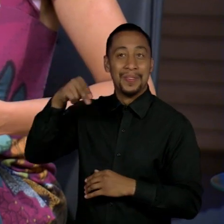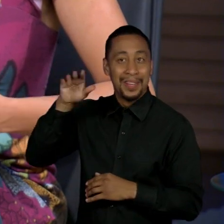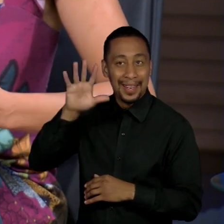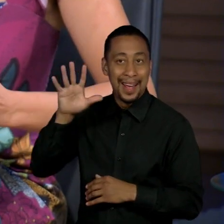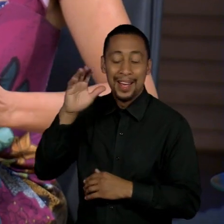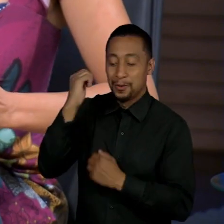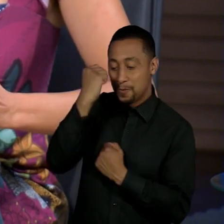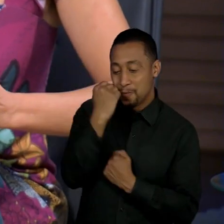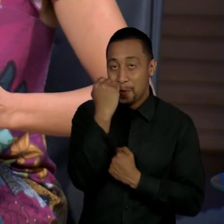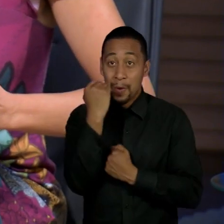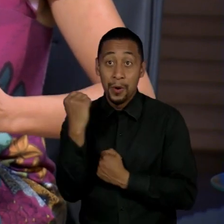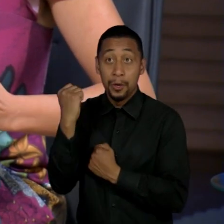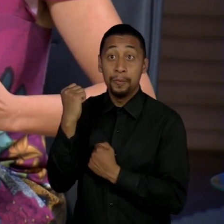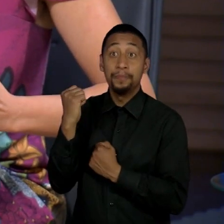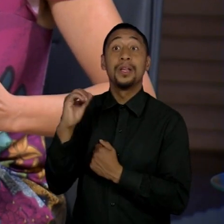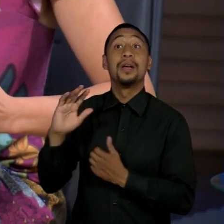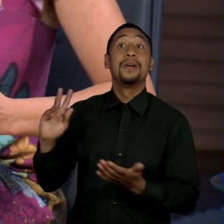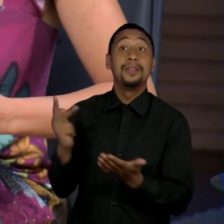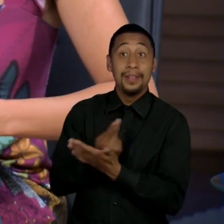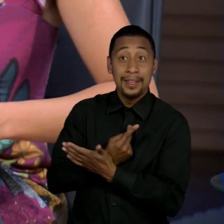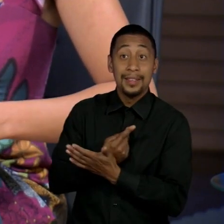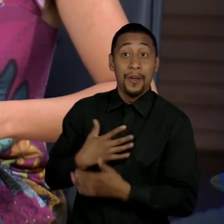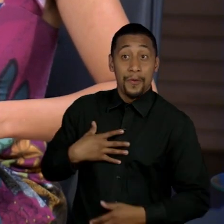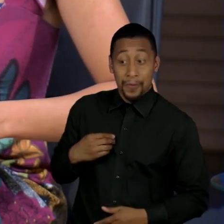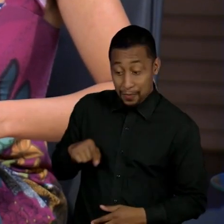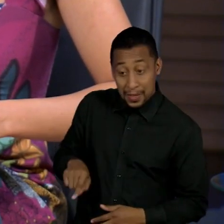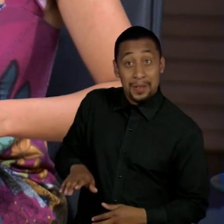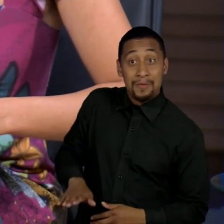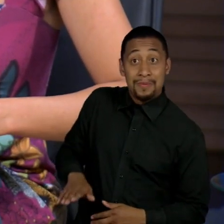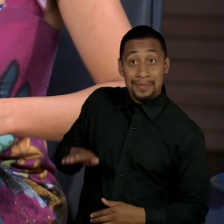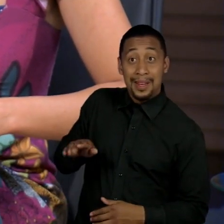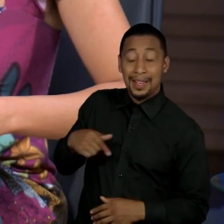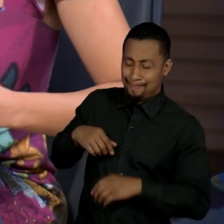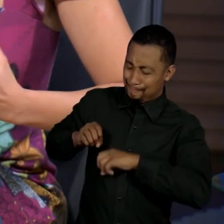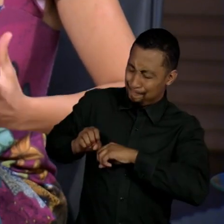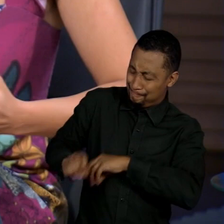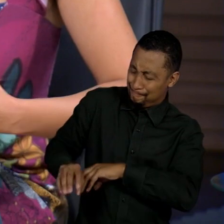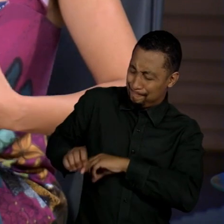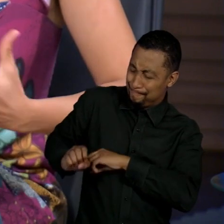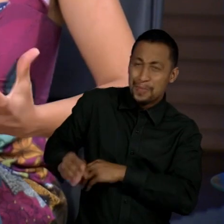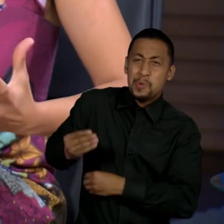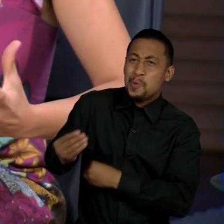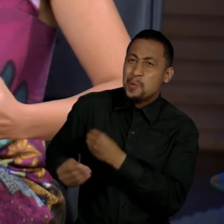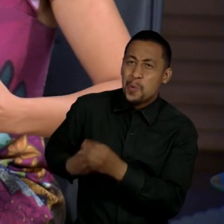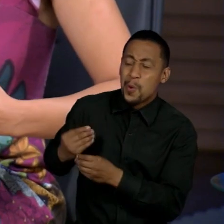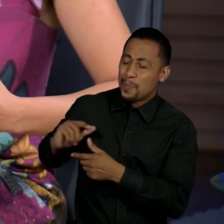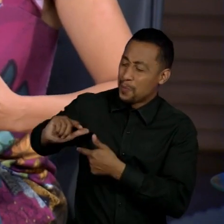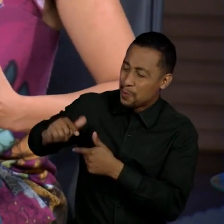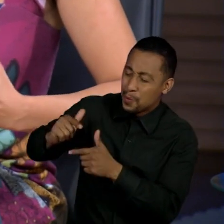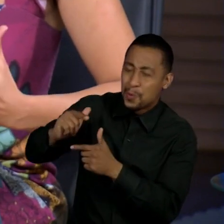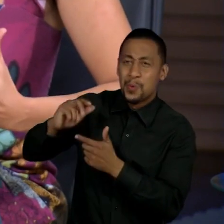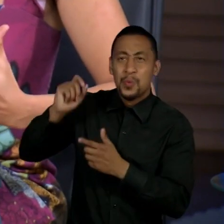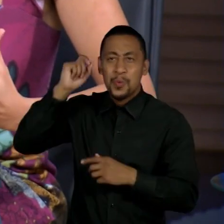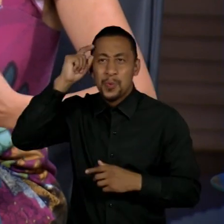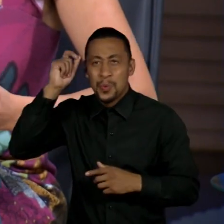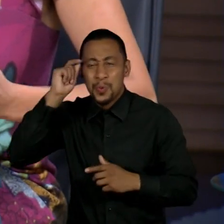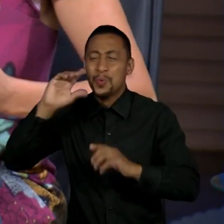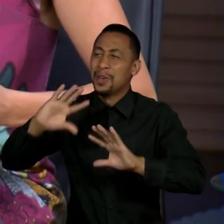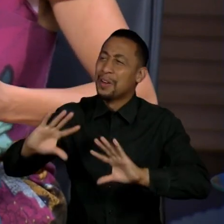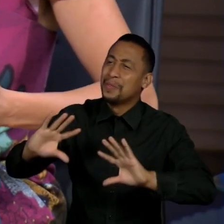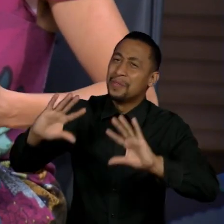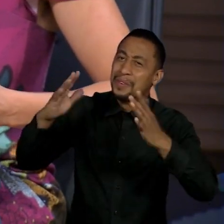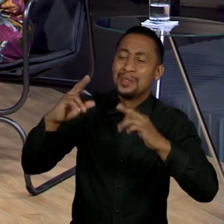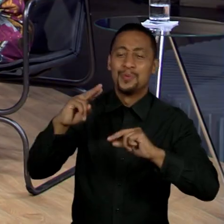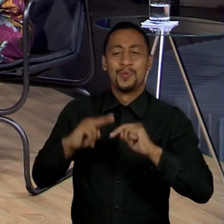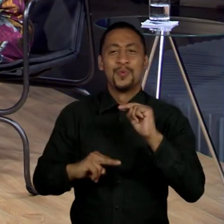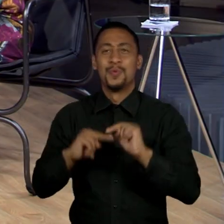importante, assim, o papel das escolas nesse resgate, né, das quermesses, da gente ter essa